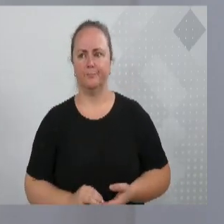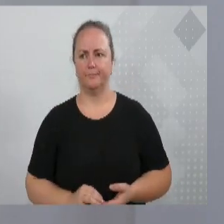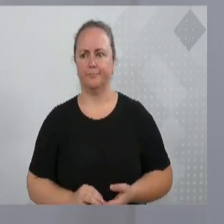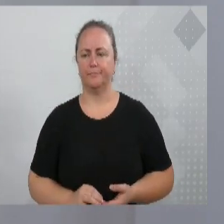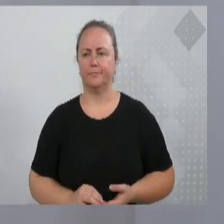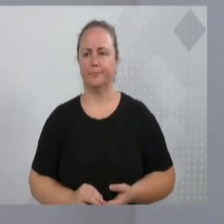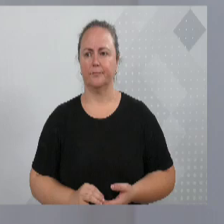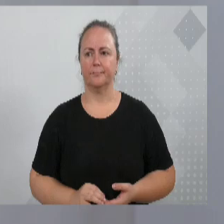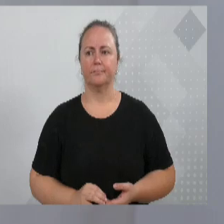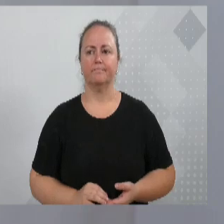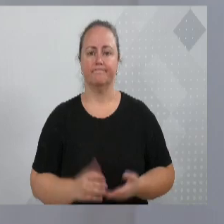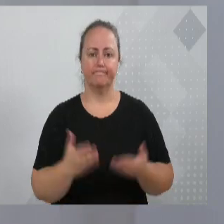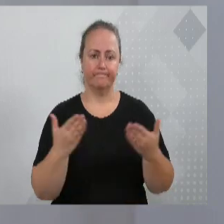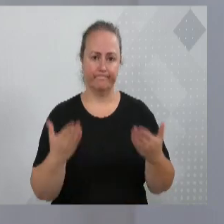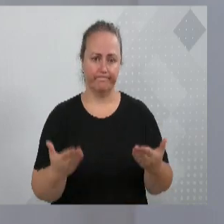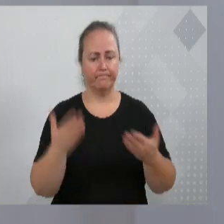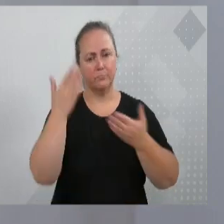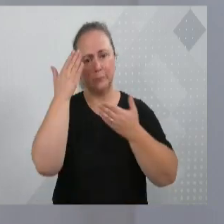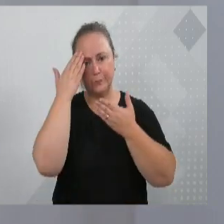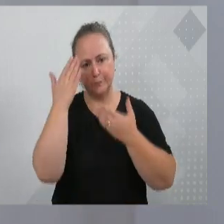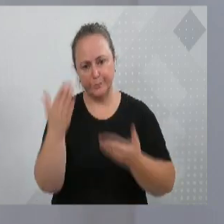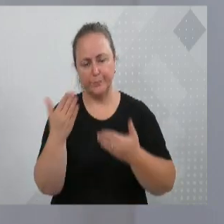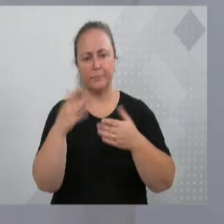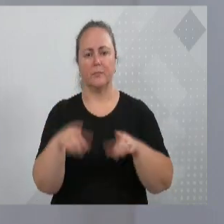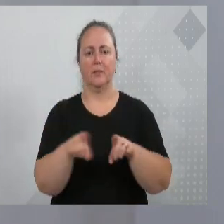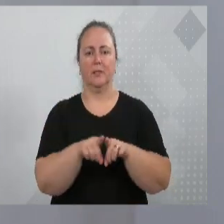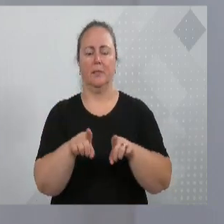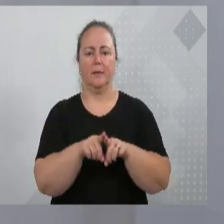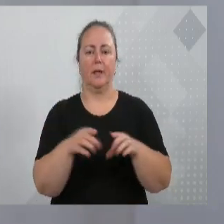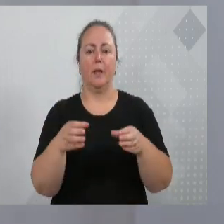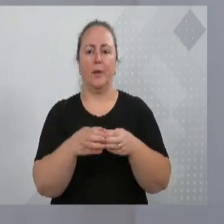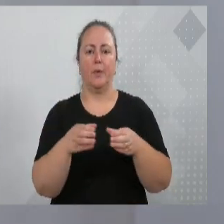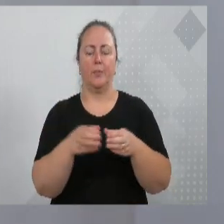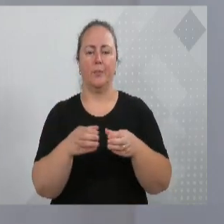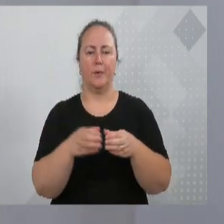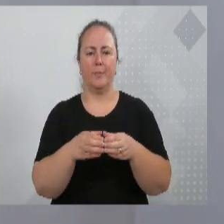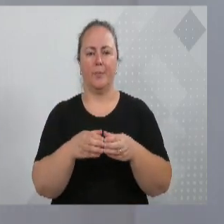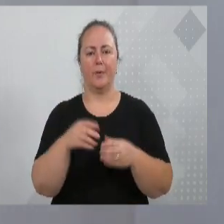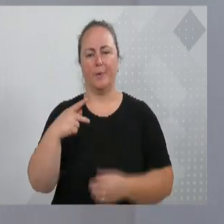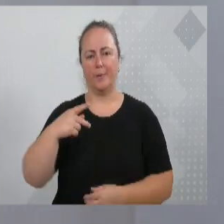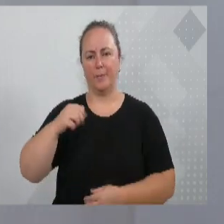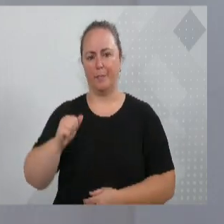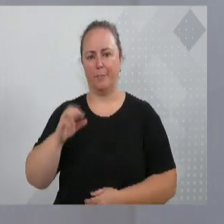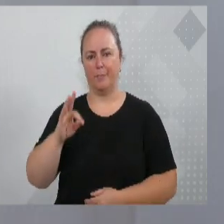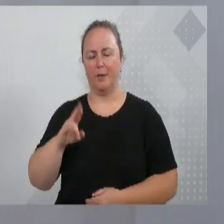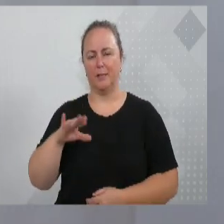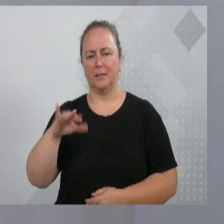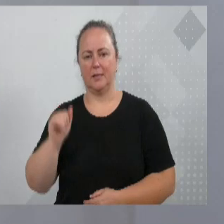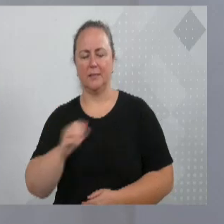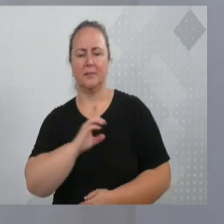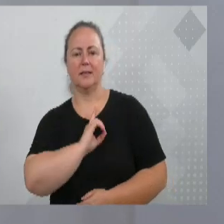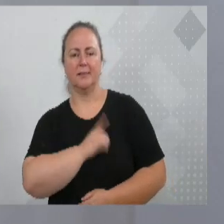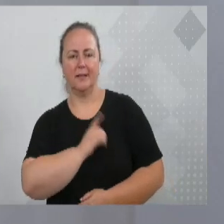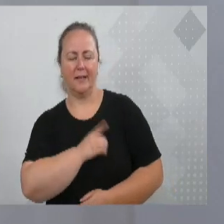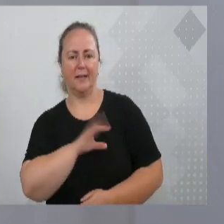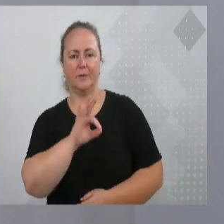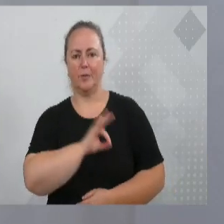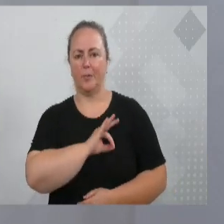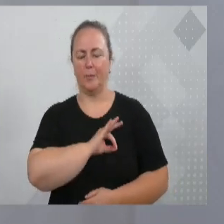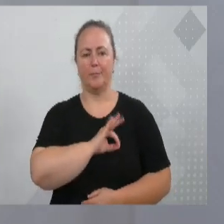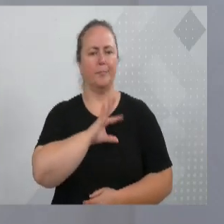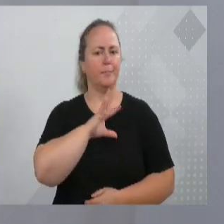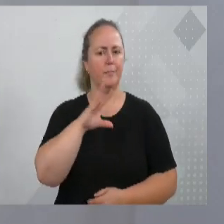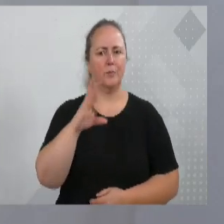acompanhando isso aqui então quero agradecer também a equipe da Patrícia da Assistência Social a polícia o delegado a todos que logo se